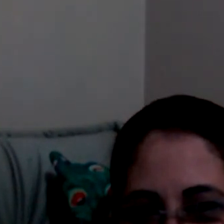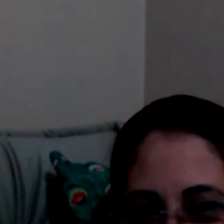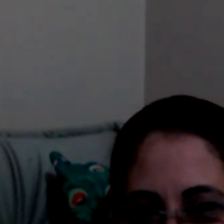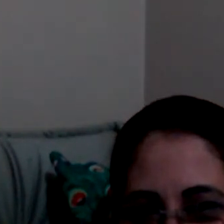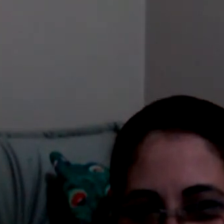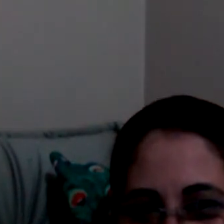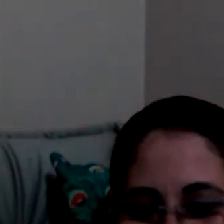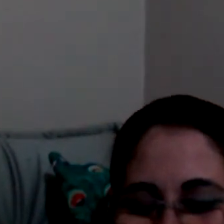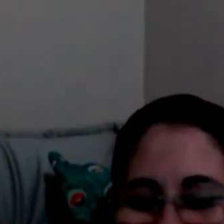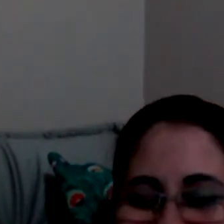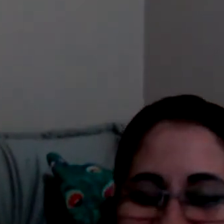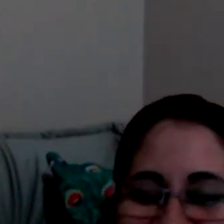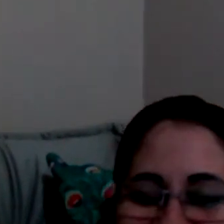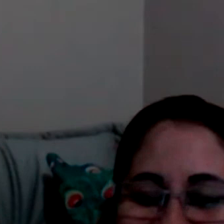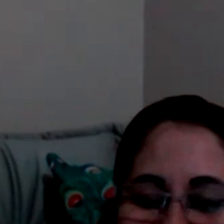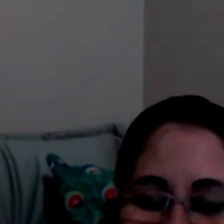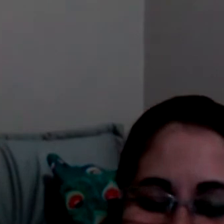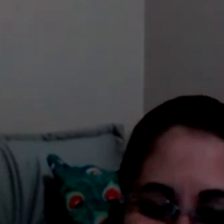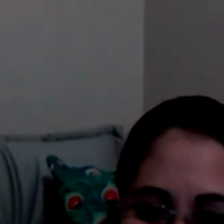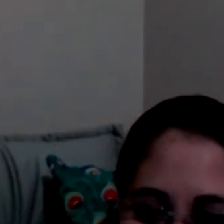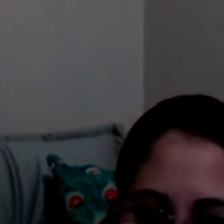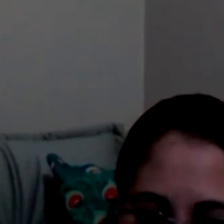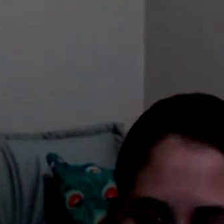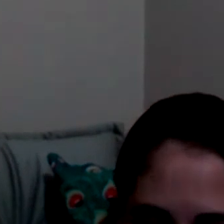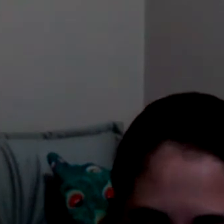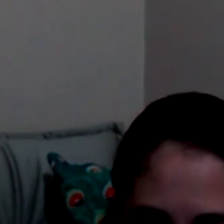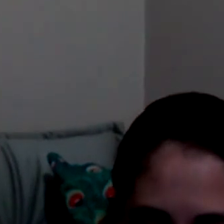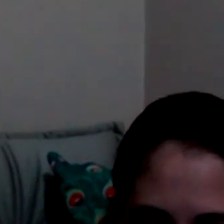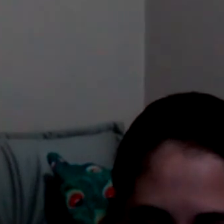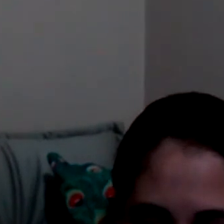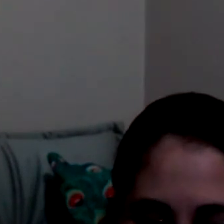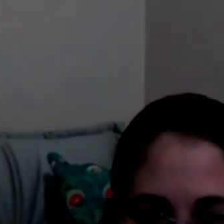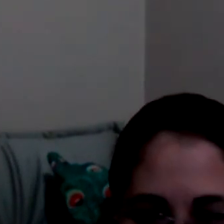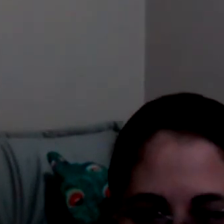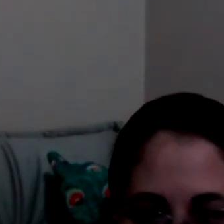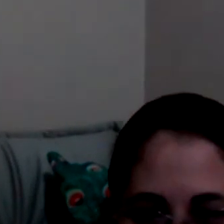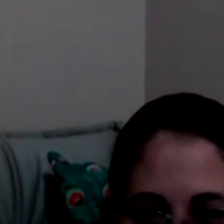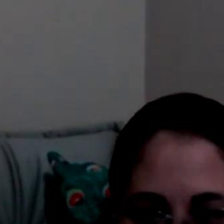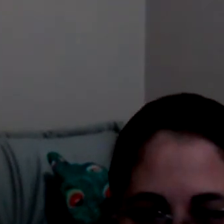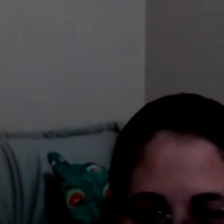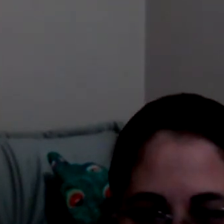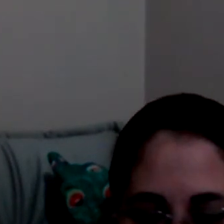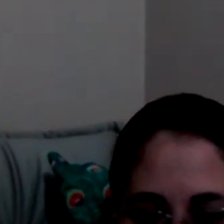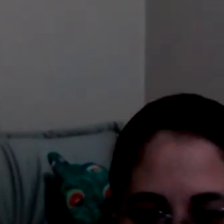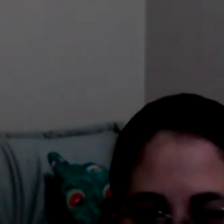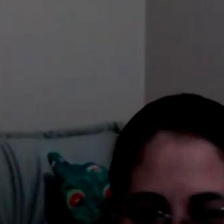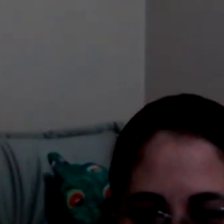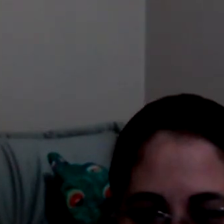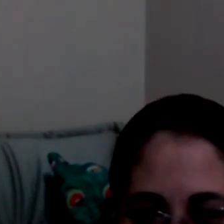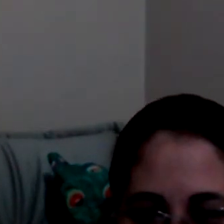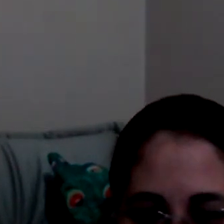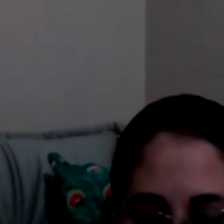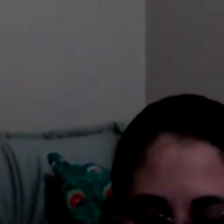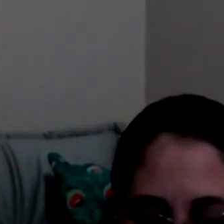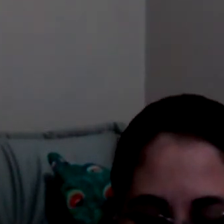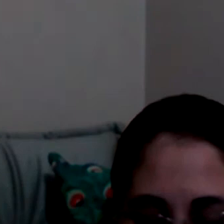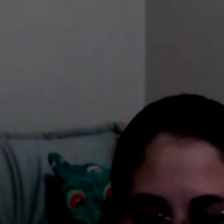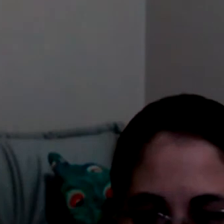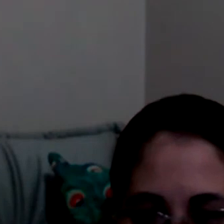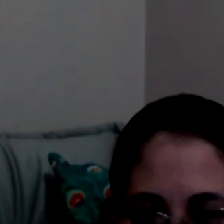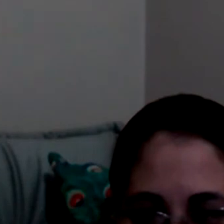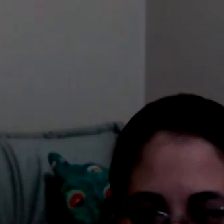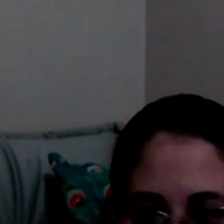mora em Iguaçuí? Iguaçuí. Tô de trabalho agora. Semana passada eu trabalhei em Iguaçuí 2 dias, rapaz. Quando